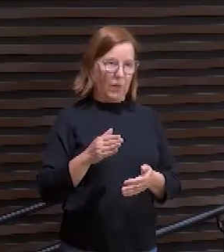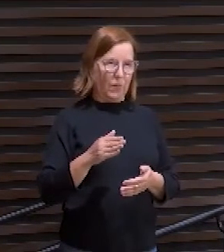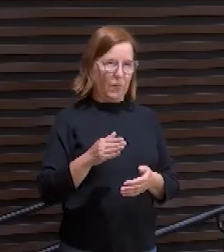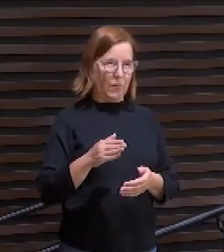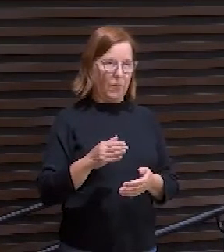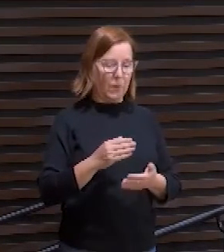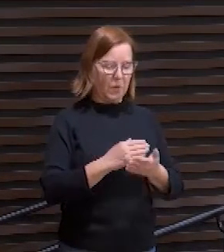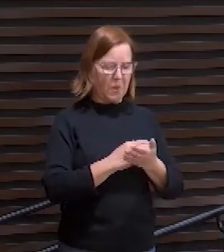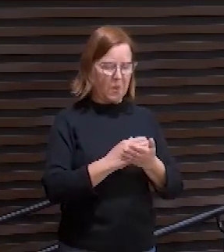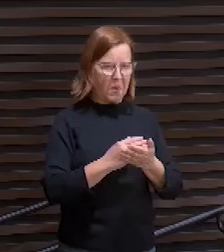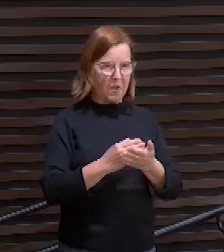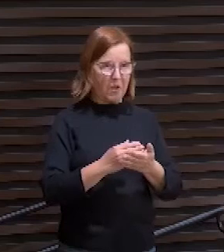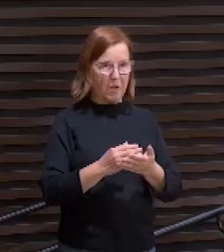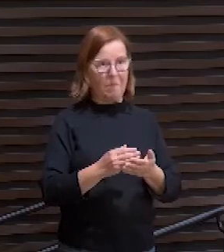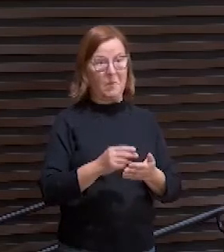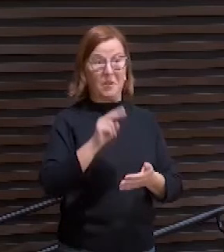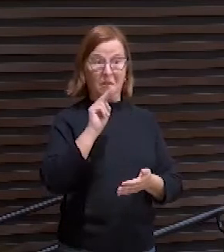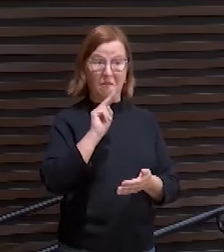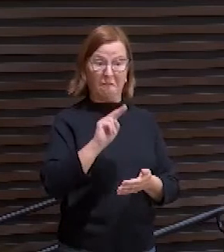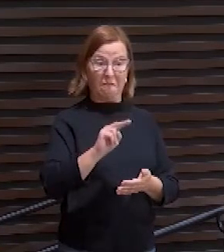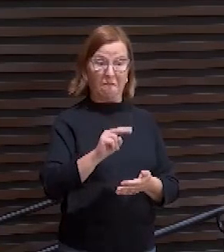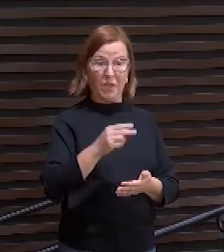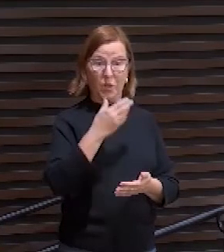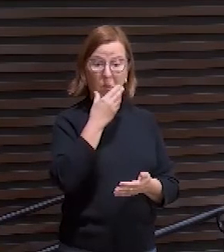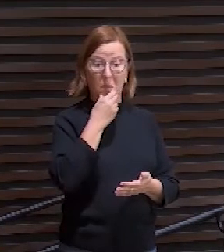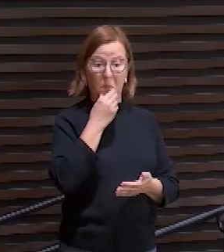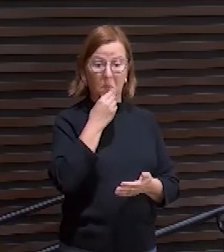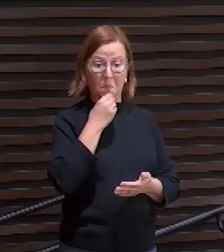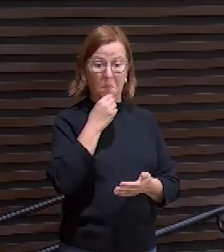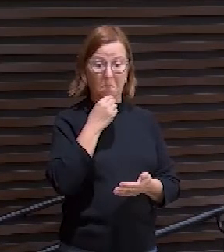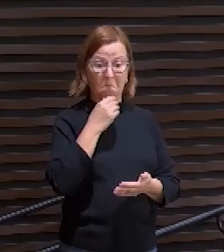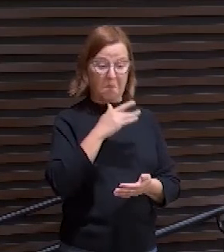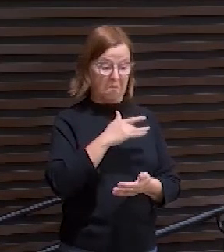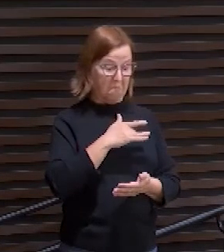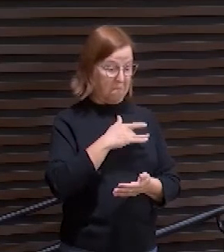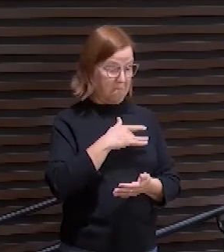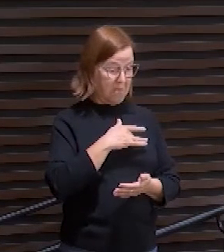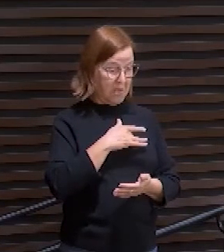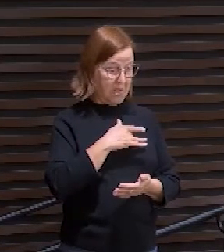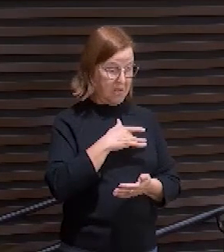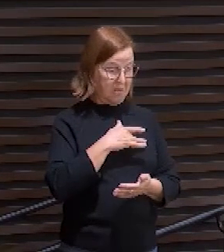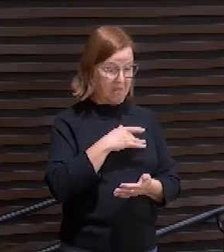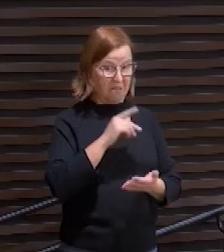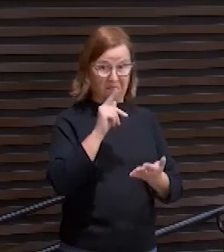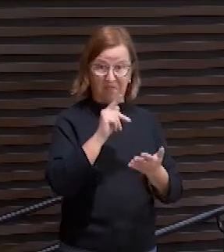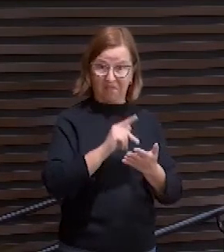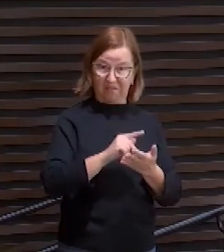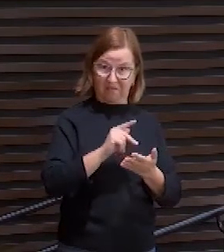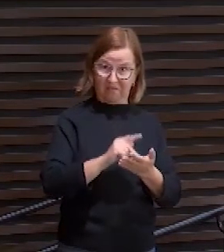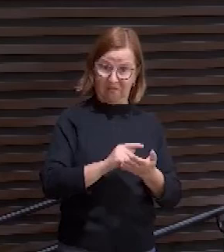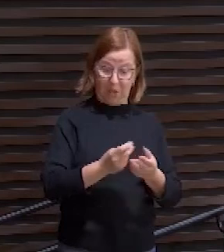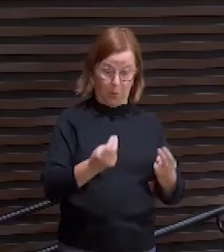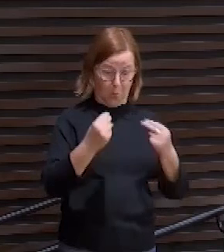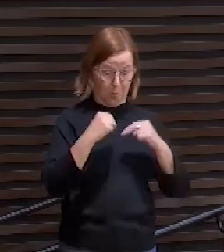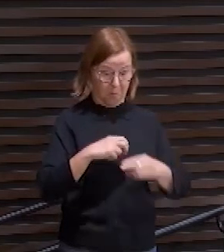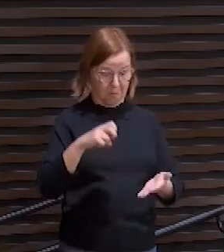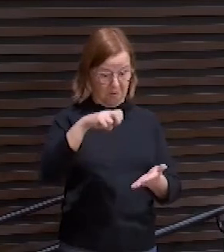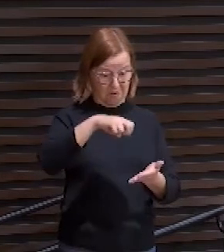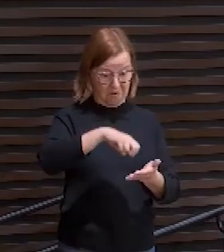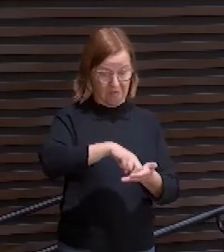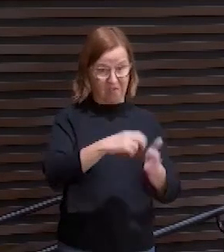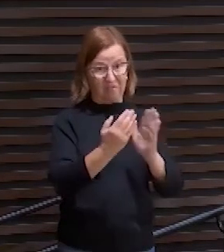piedoso, sincero, humilde, ajoelhou-se. E a hora que